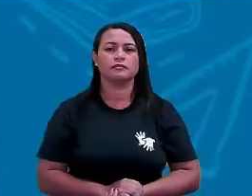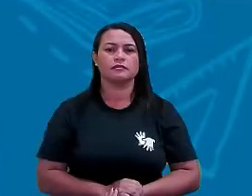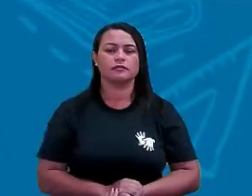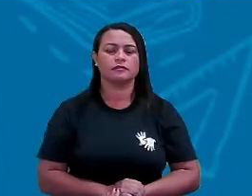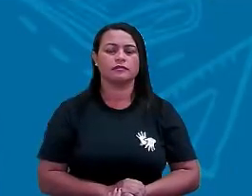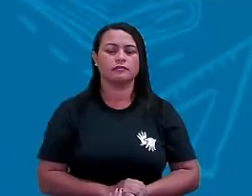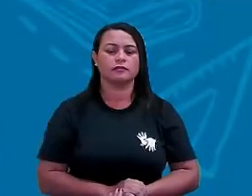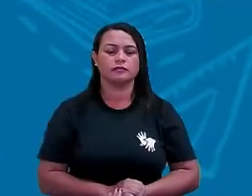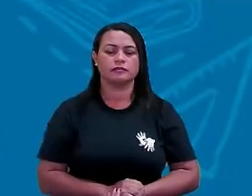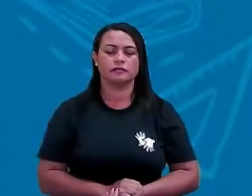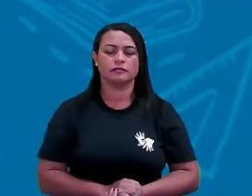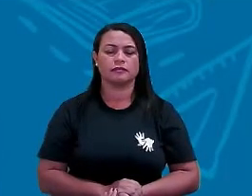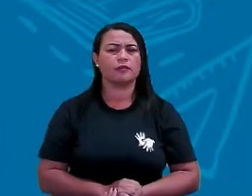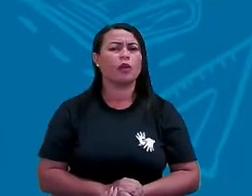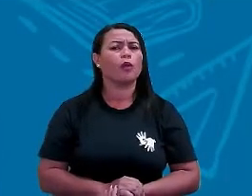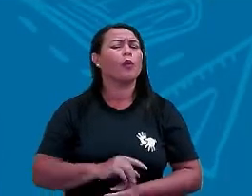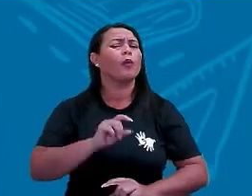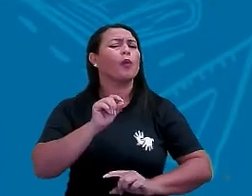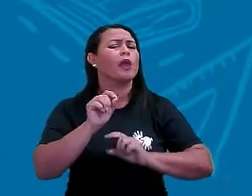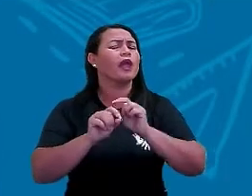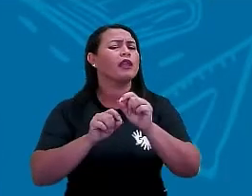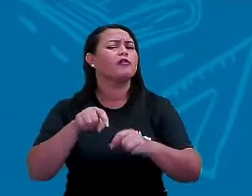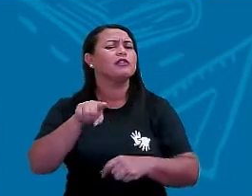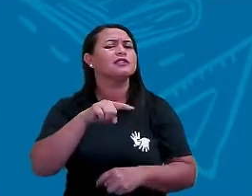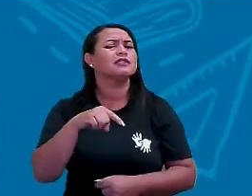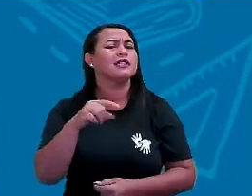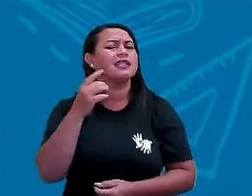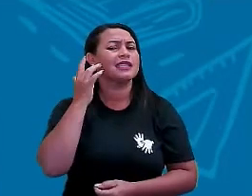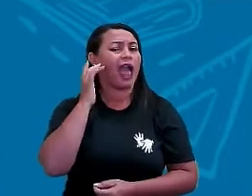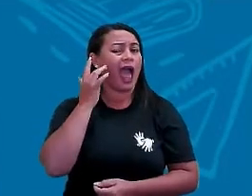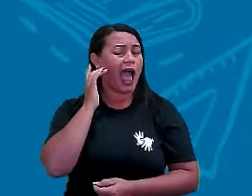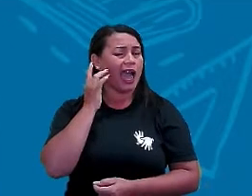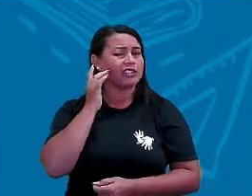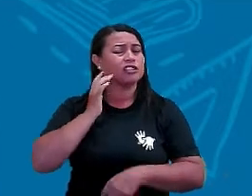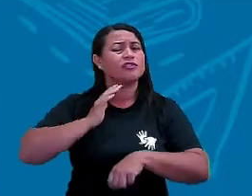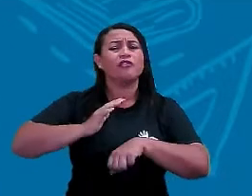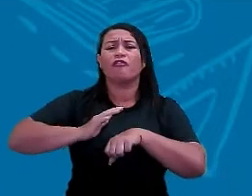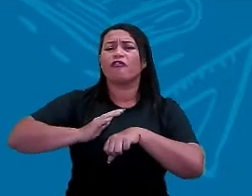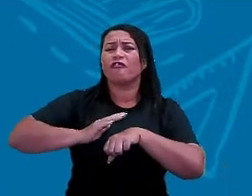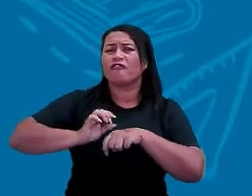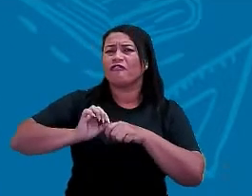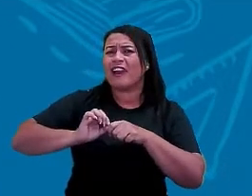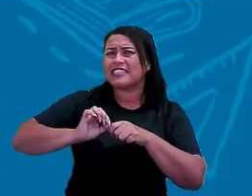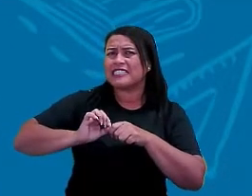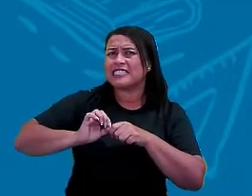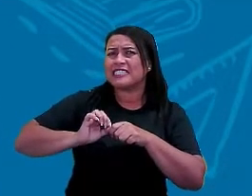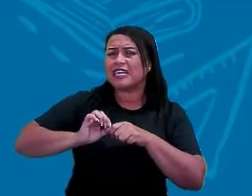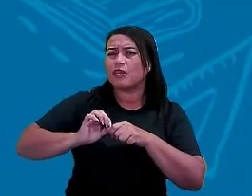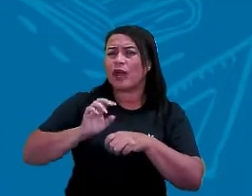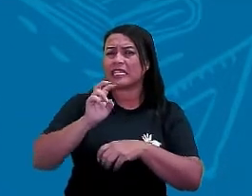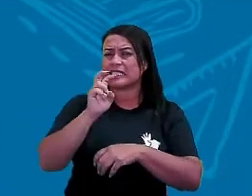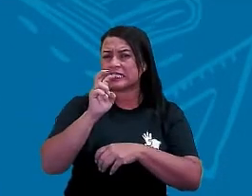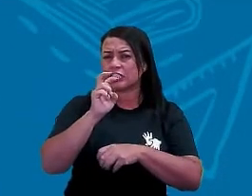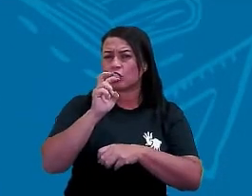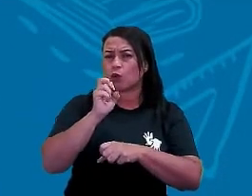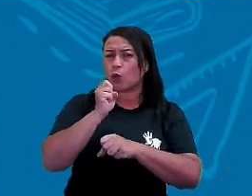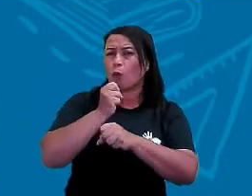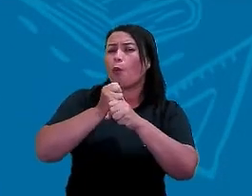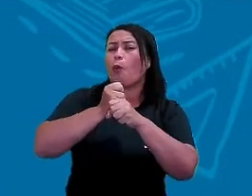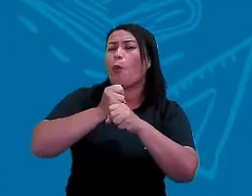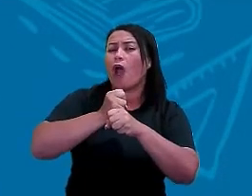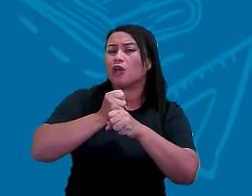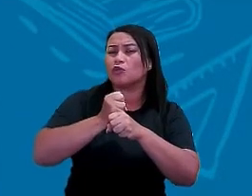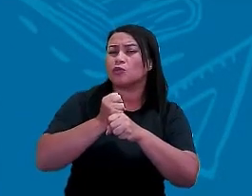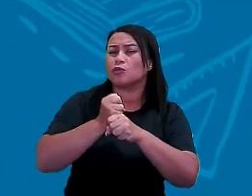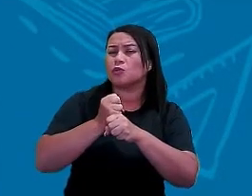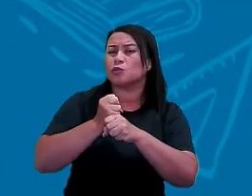in 5 years? O que você acha que você vai estar fazendo daqui a 5 anos?